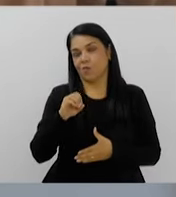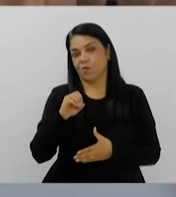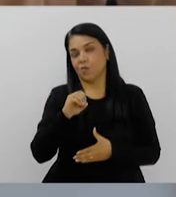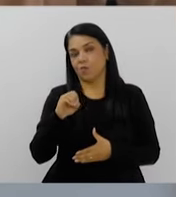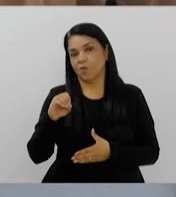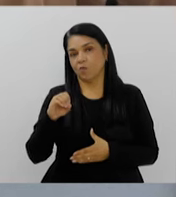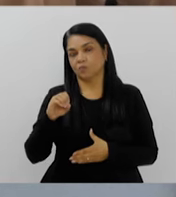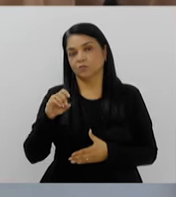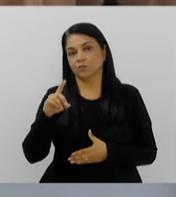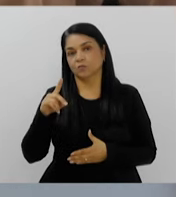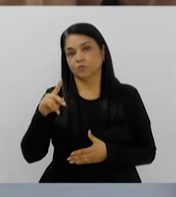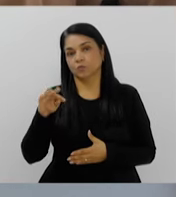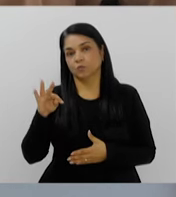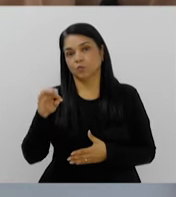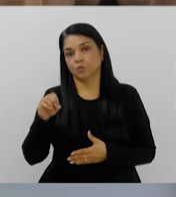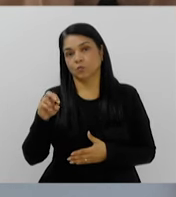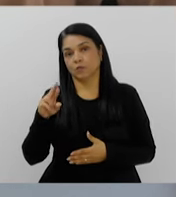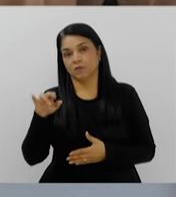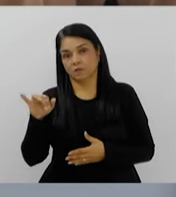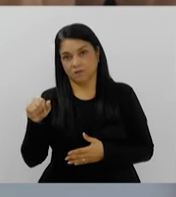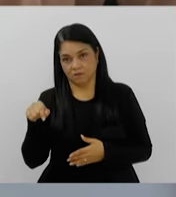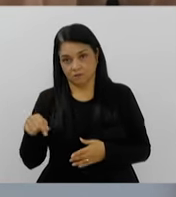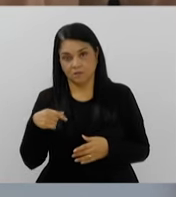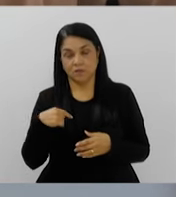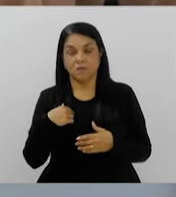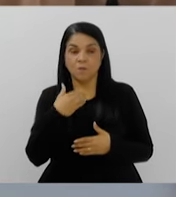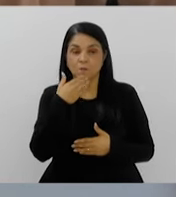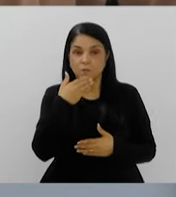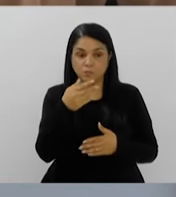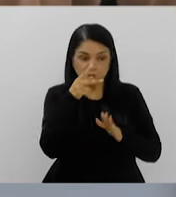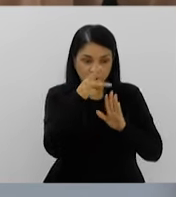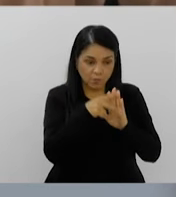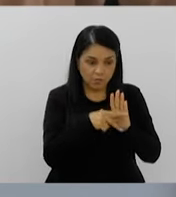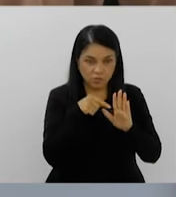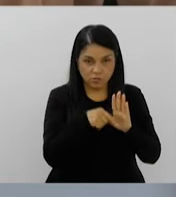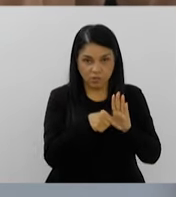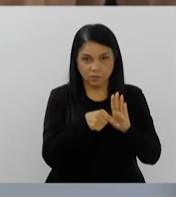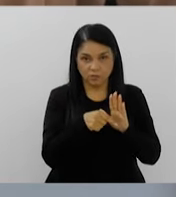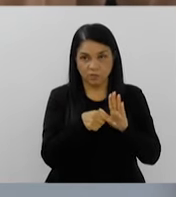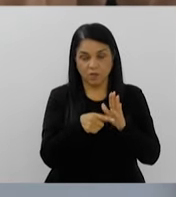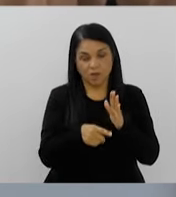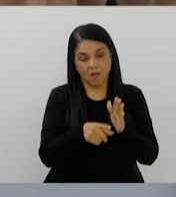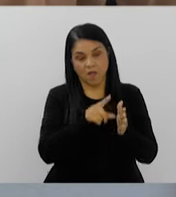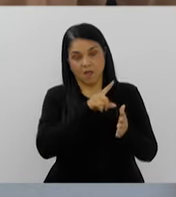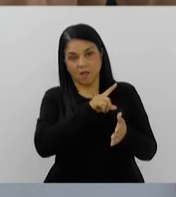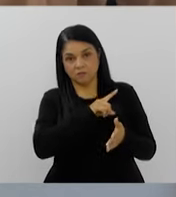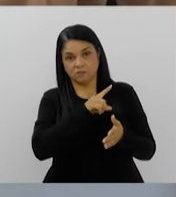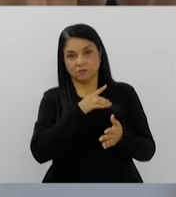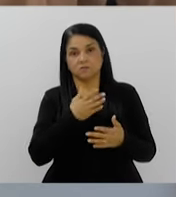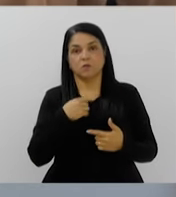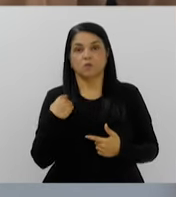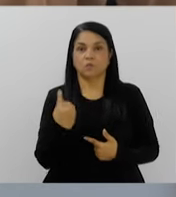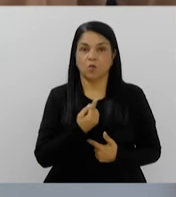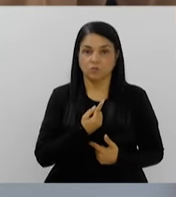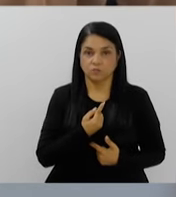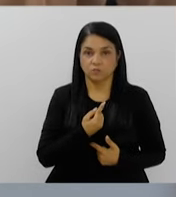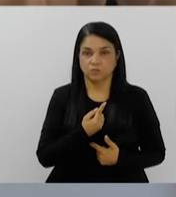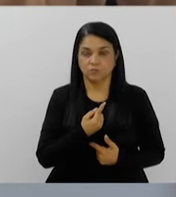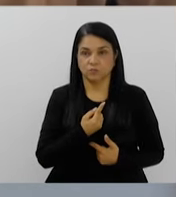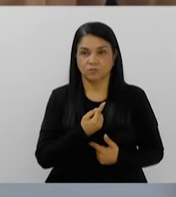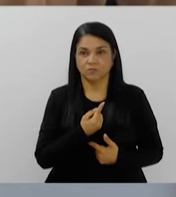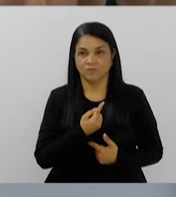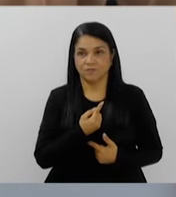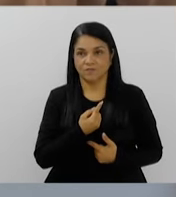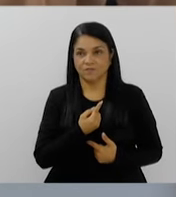Porque se o pedido do projeto for anterior ao nosso, você